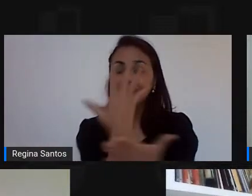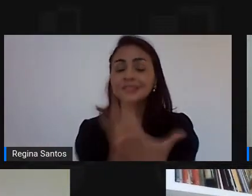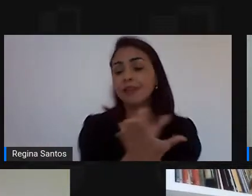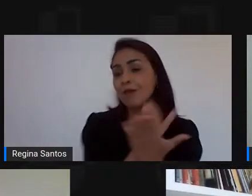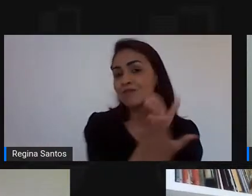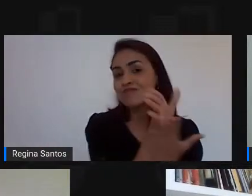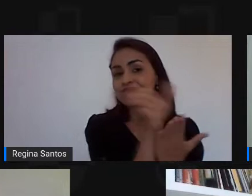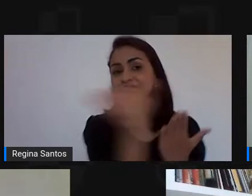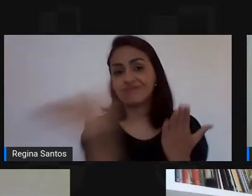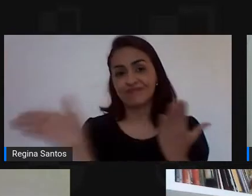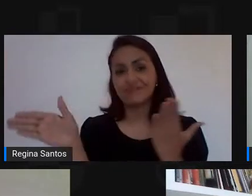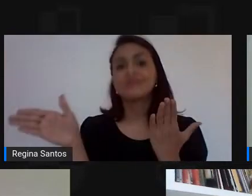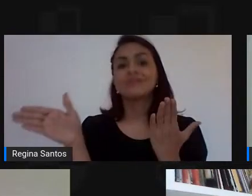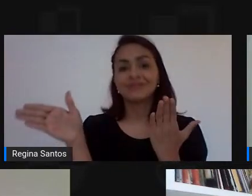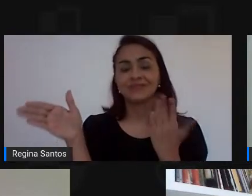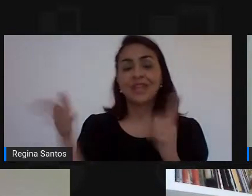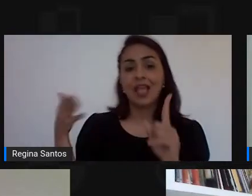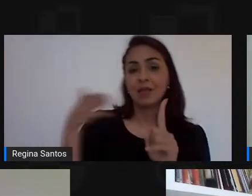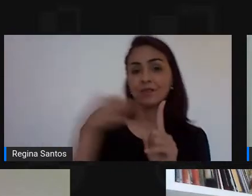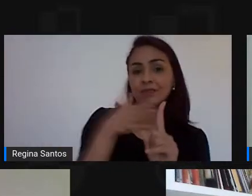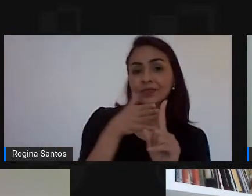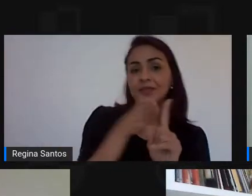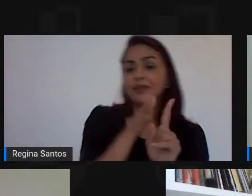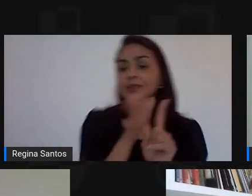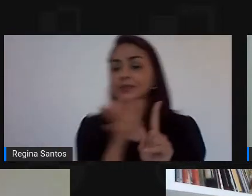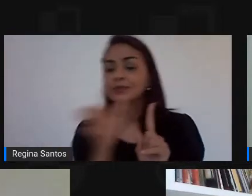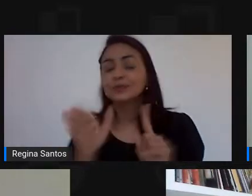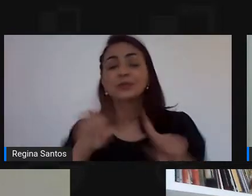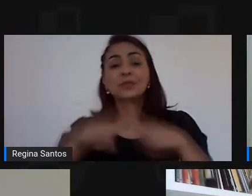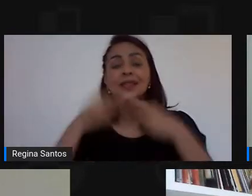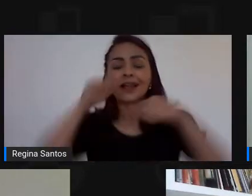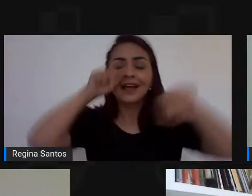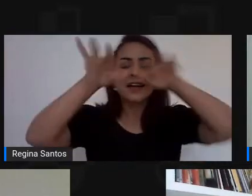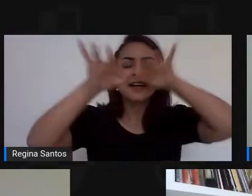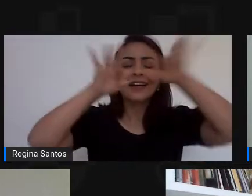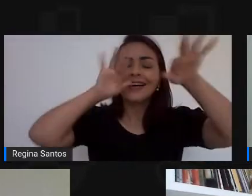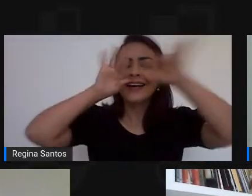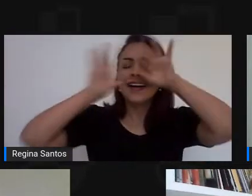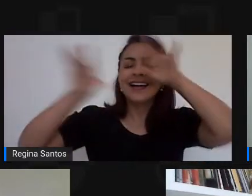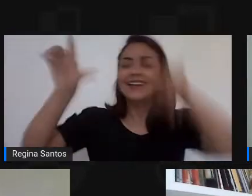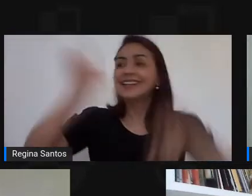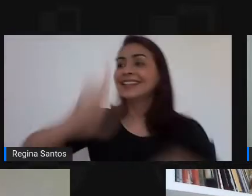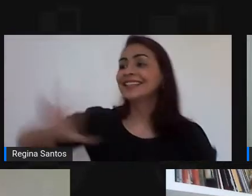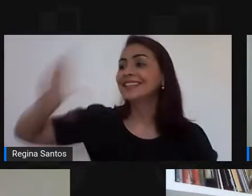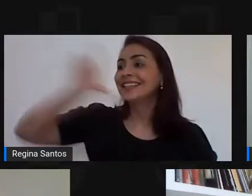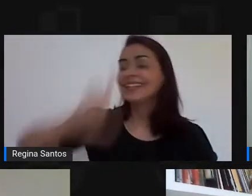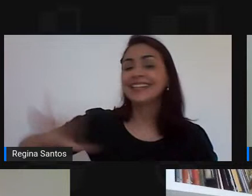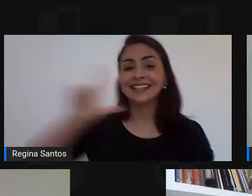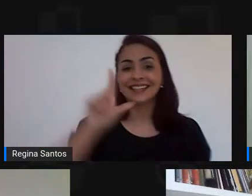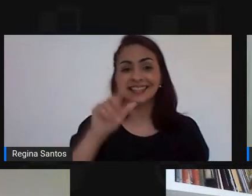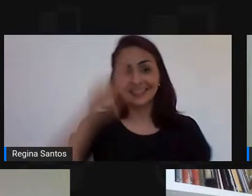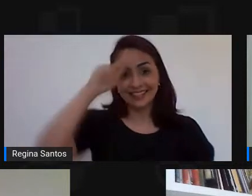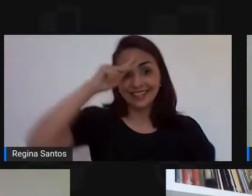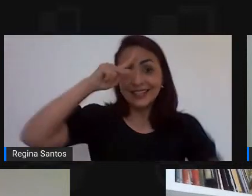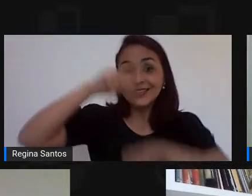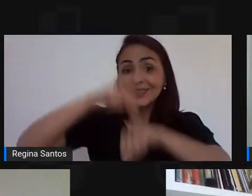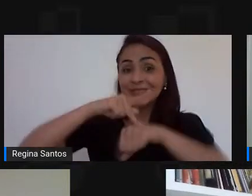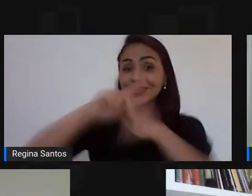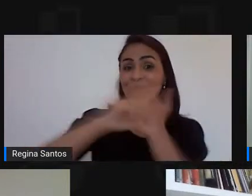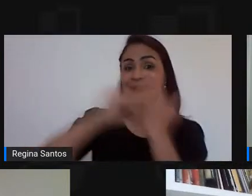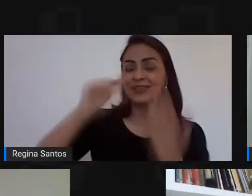completamente apaixonada pela literatura, Guimarães Rosa não sai da minha vida por causa da professora Olinda.